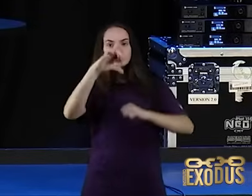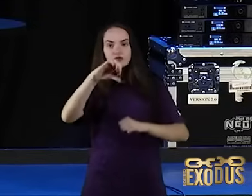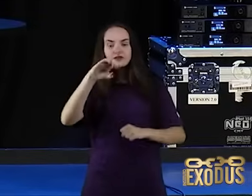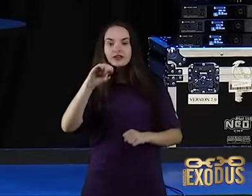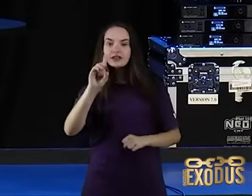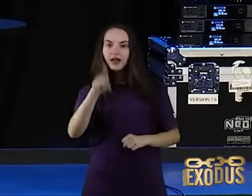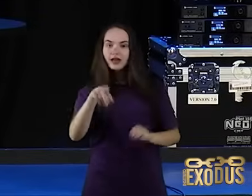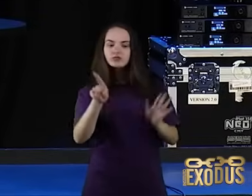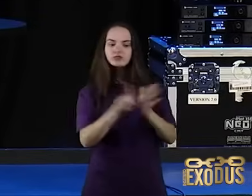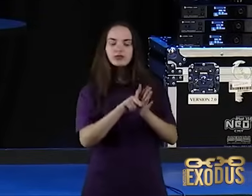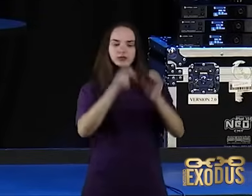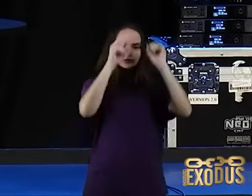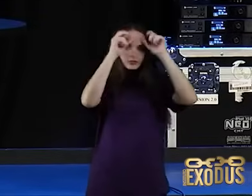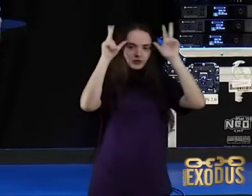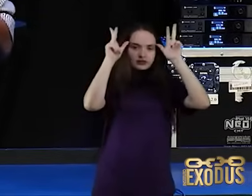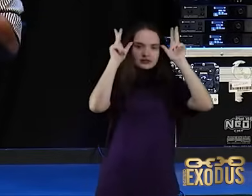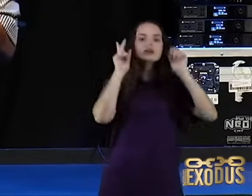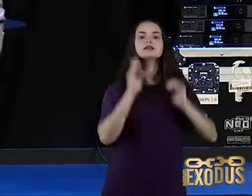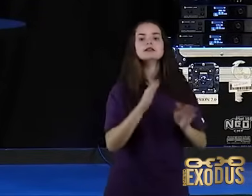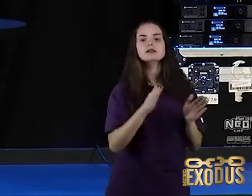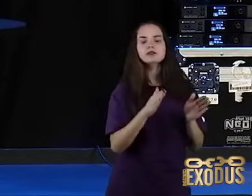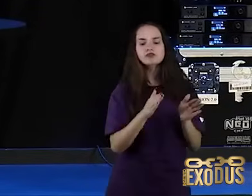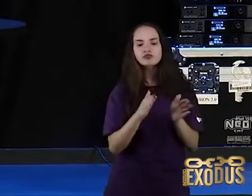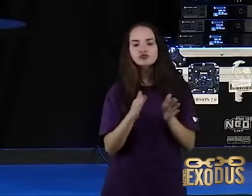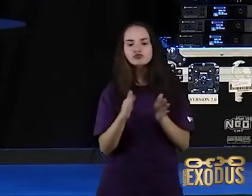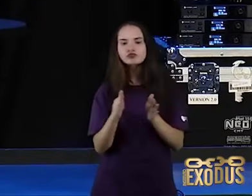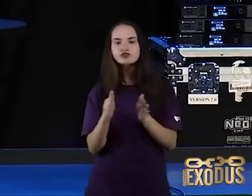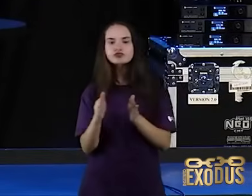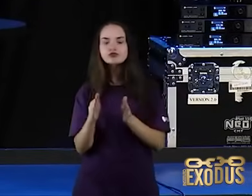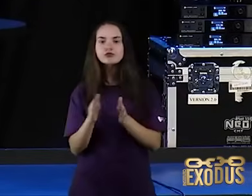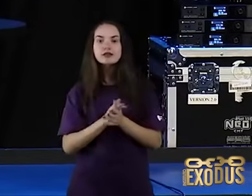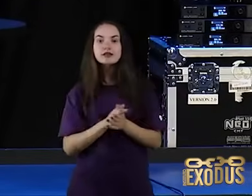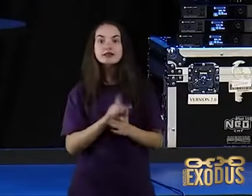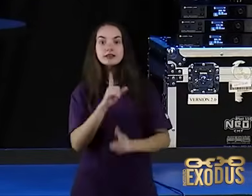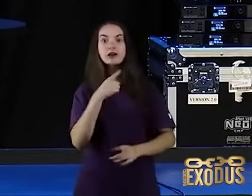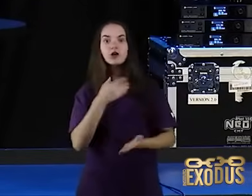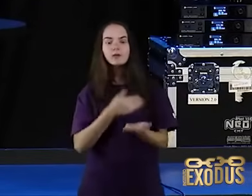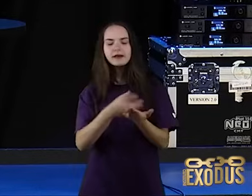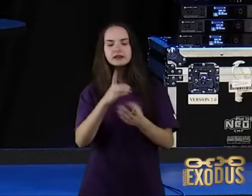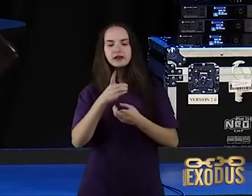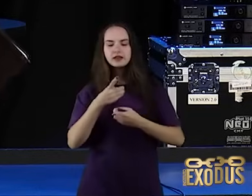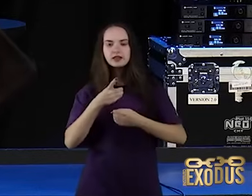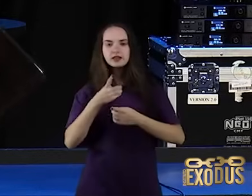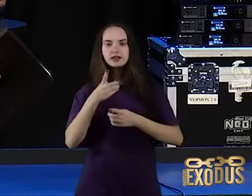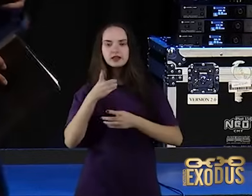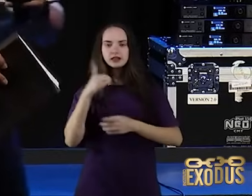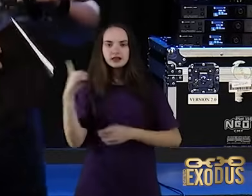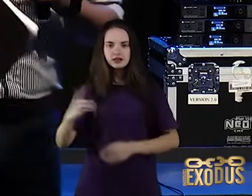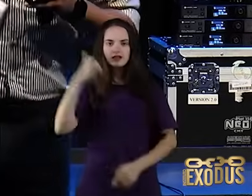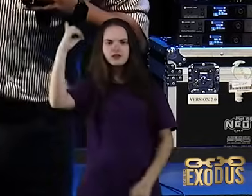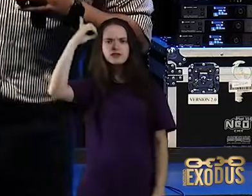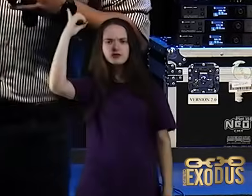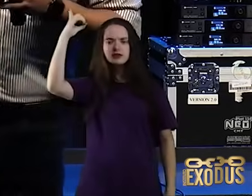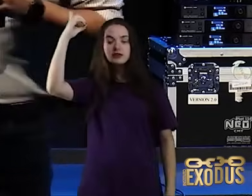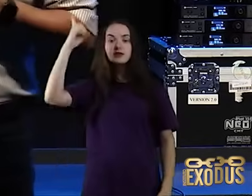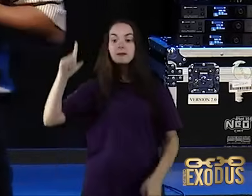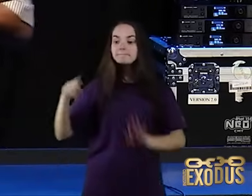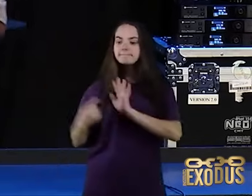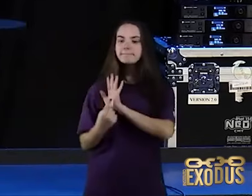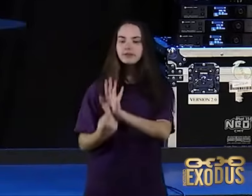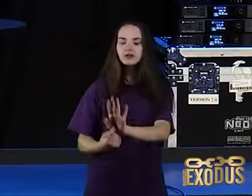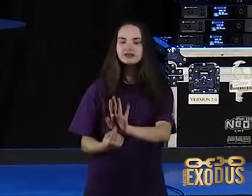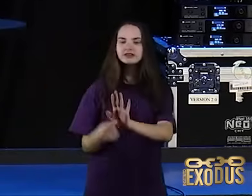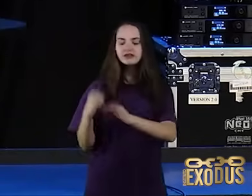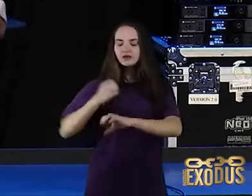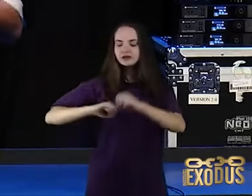meio do caminho você vai encontrar com Davi aí vai aparecer um monte de Salmo de Davi em momentos da vida dele quando ele fala o senhor é meu pastor